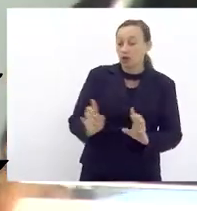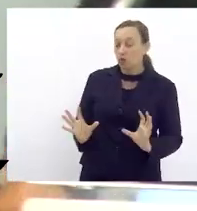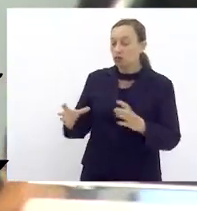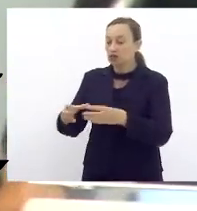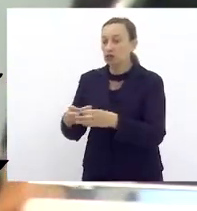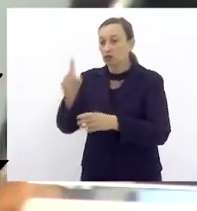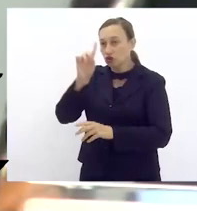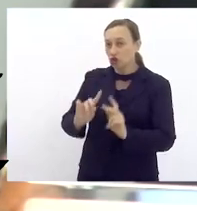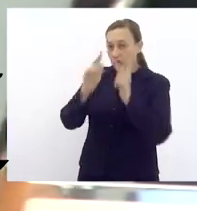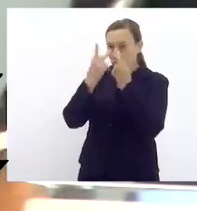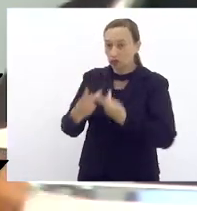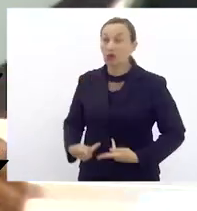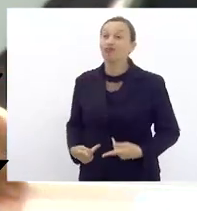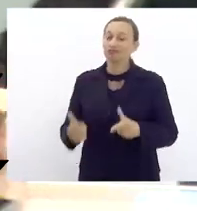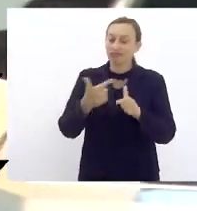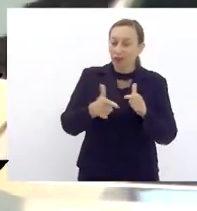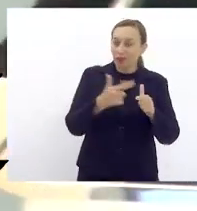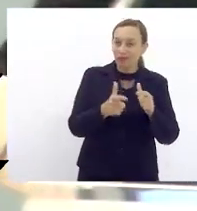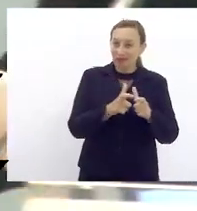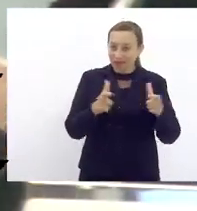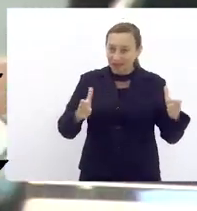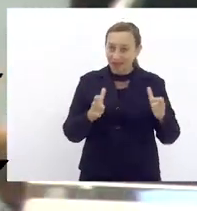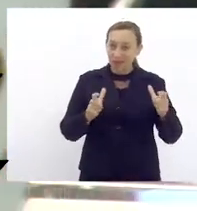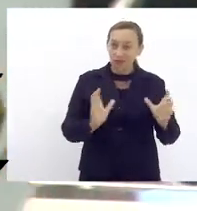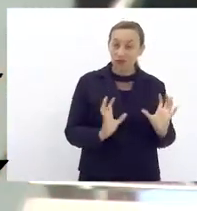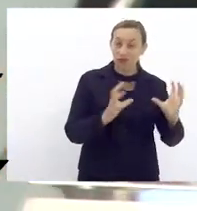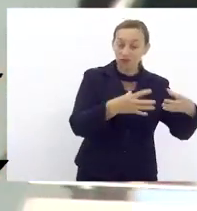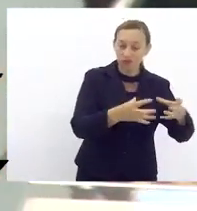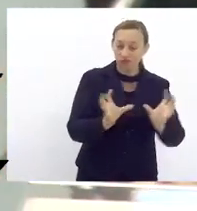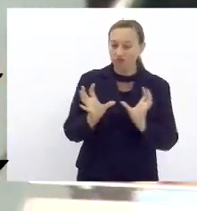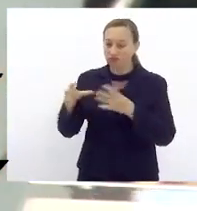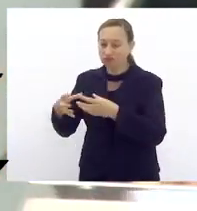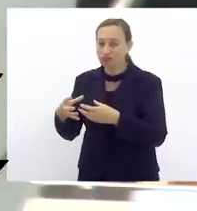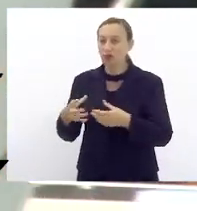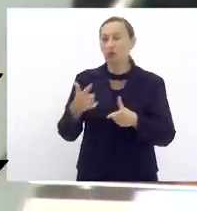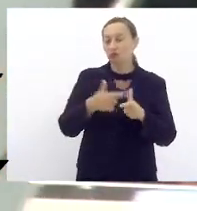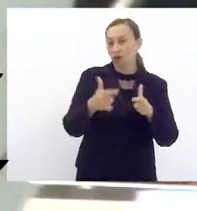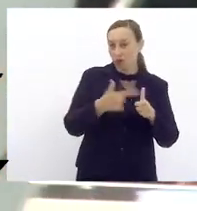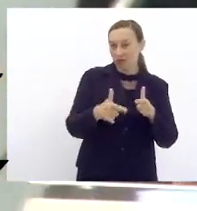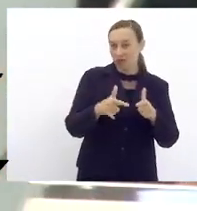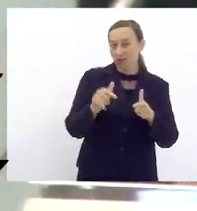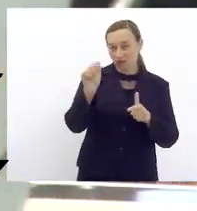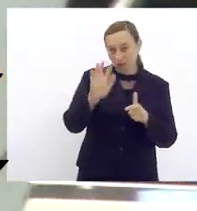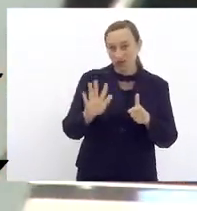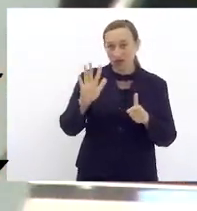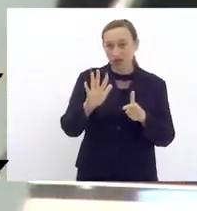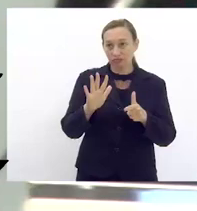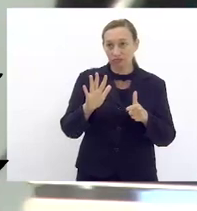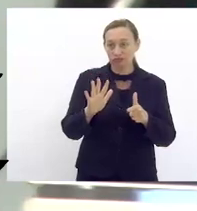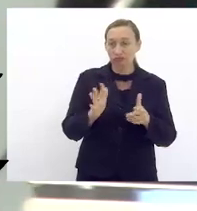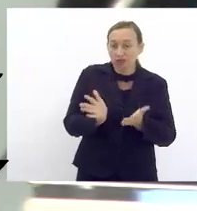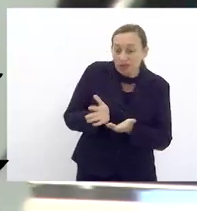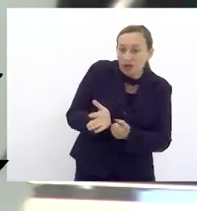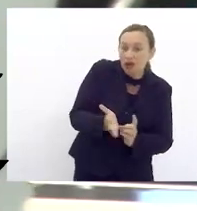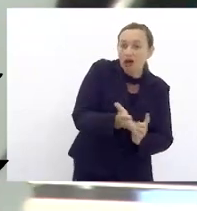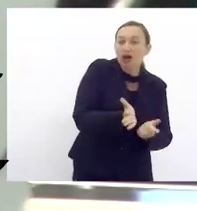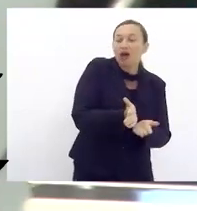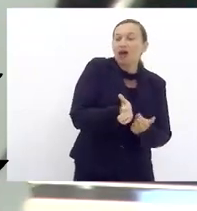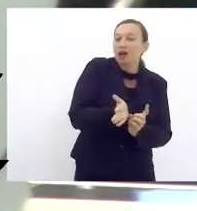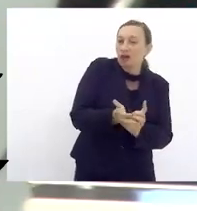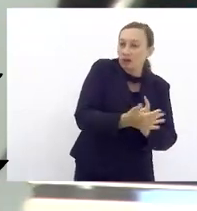que é um problema da comissão e de um todo que são dos equipamentos de acolhida do nosso povo